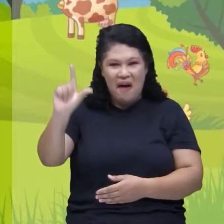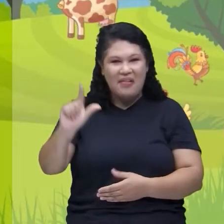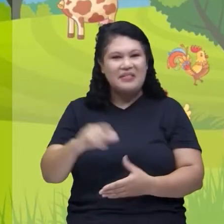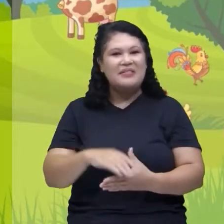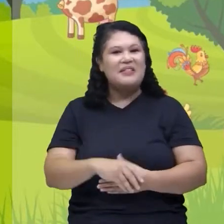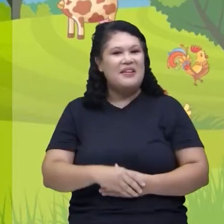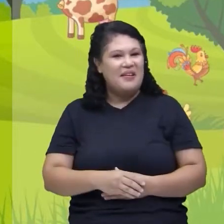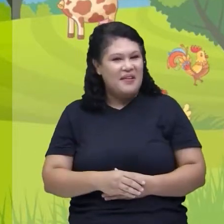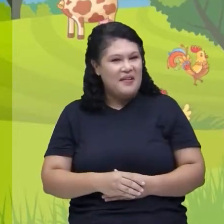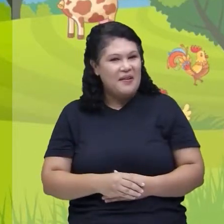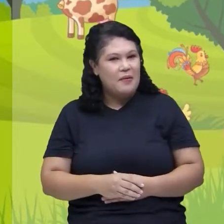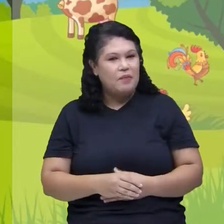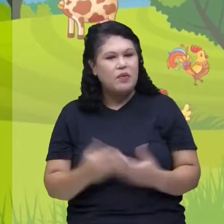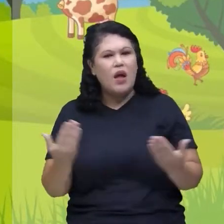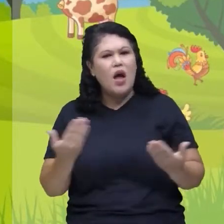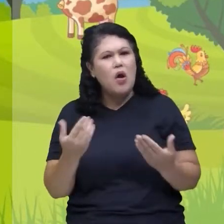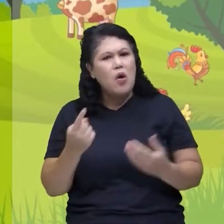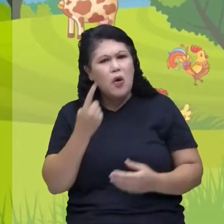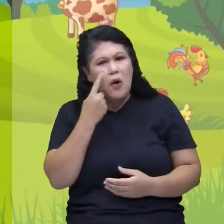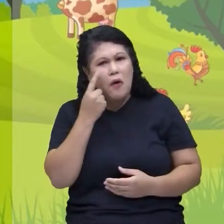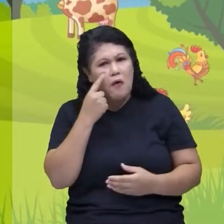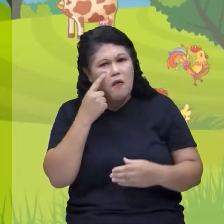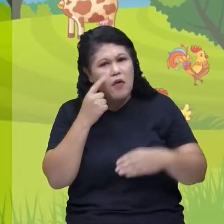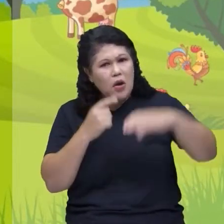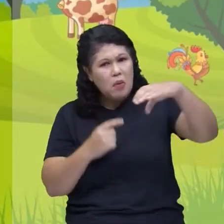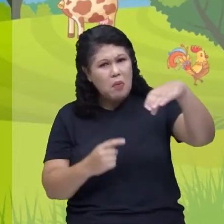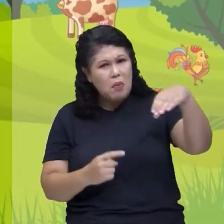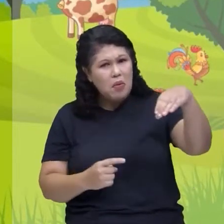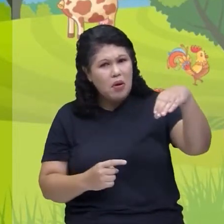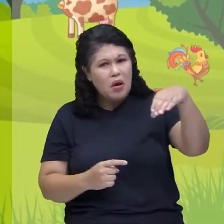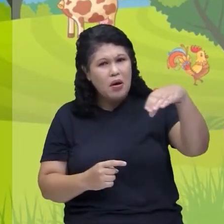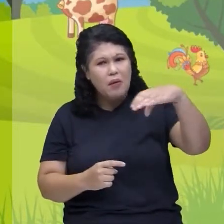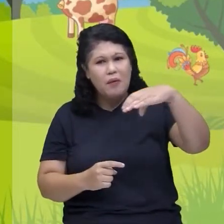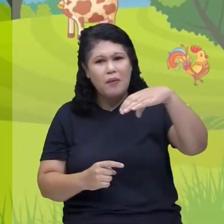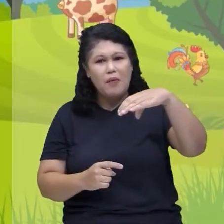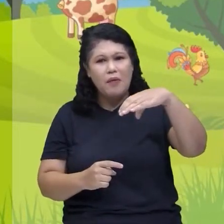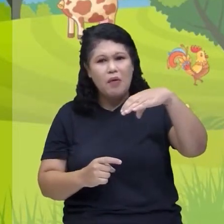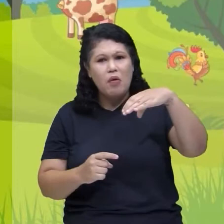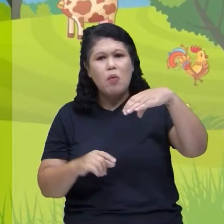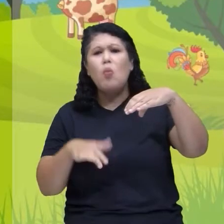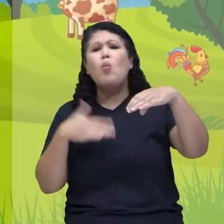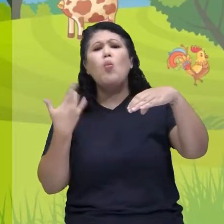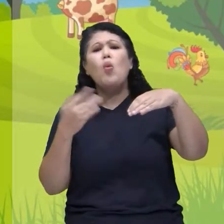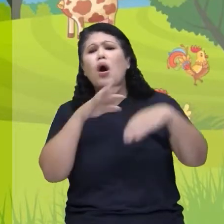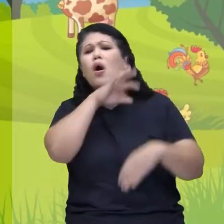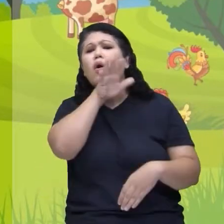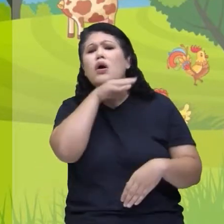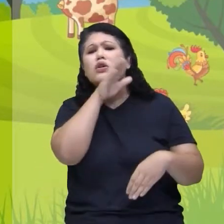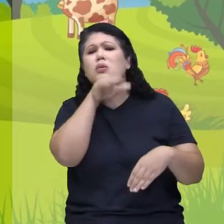Ah, agora eu vi aqui uma toca. Qual será o animal que entra na toca?